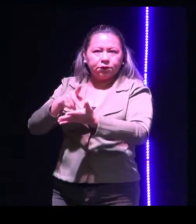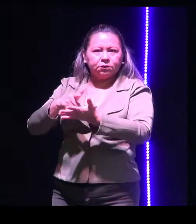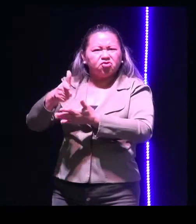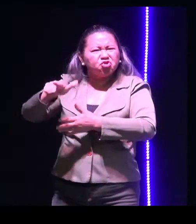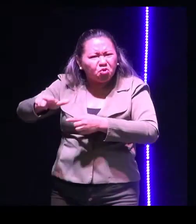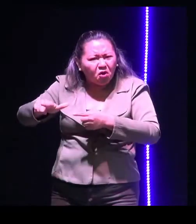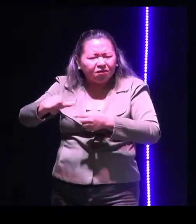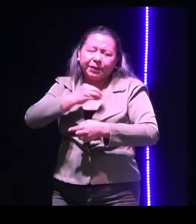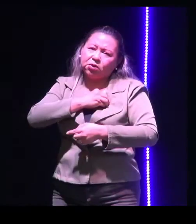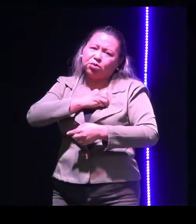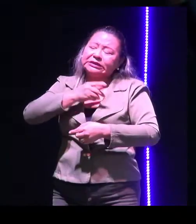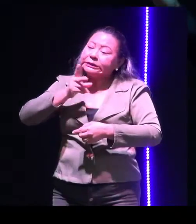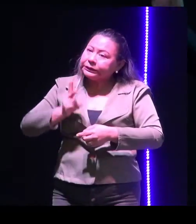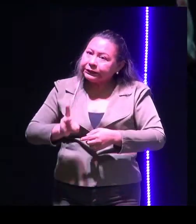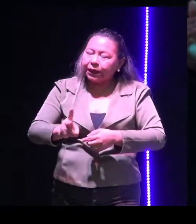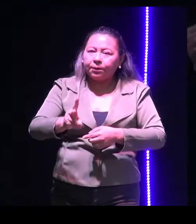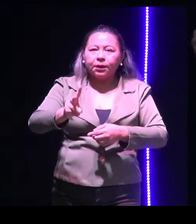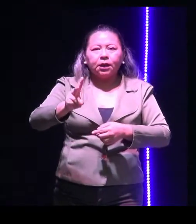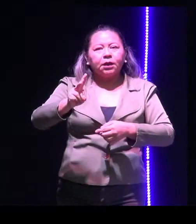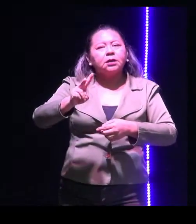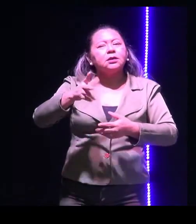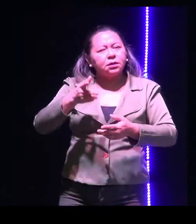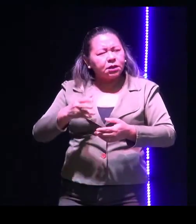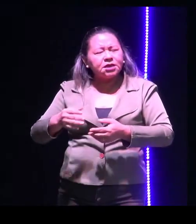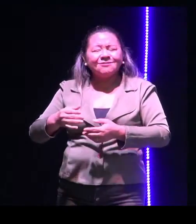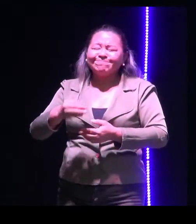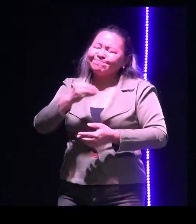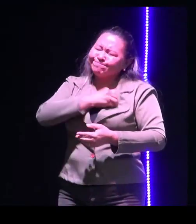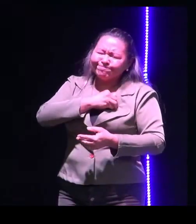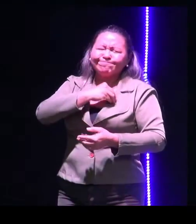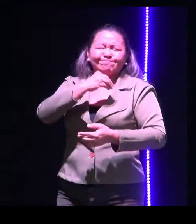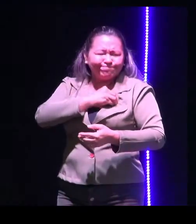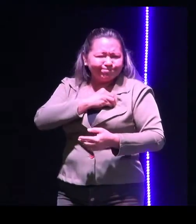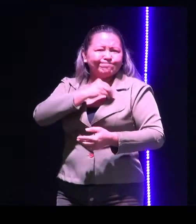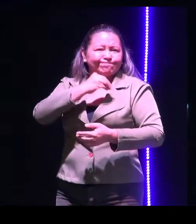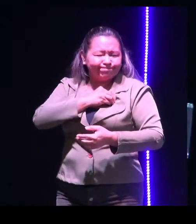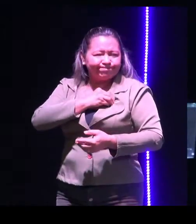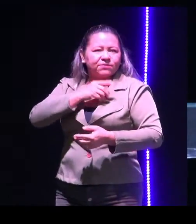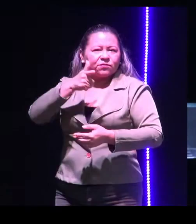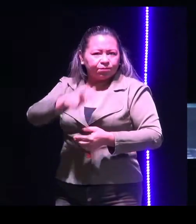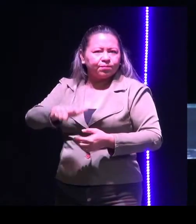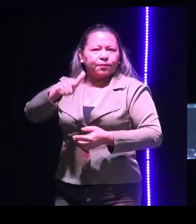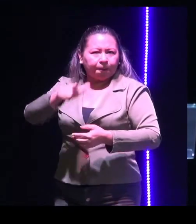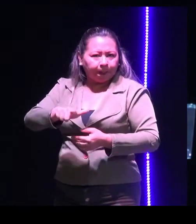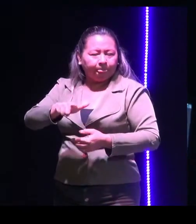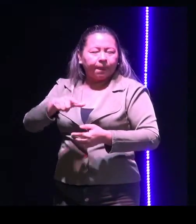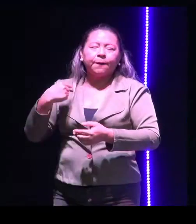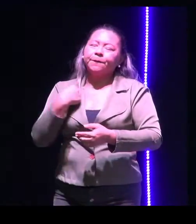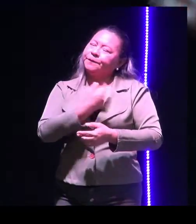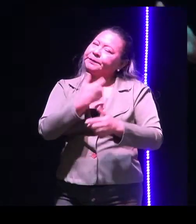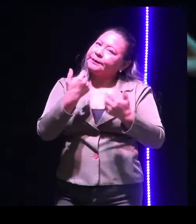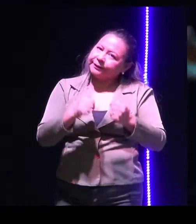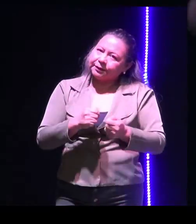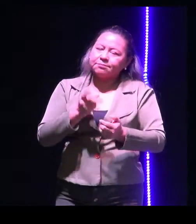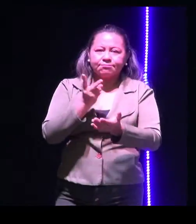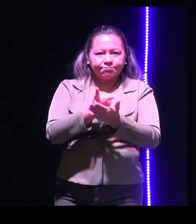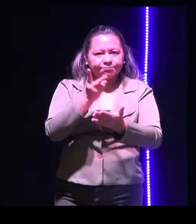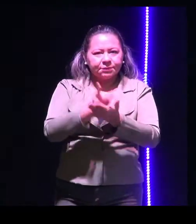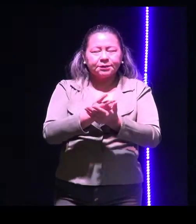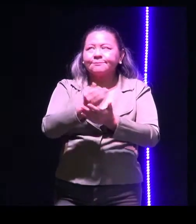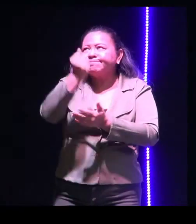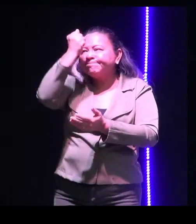novo, toda vez que você cair, eu ou você, toda vez que nós cairmos, querido, nós precisamos fazer esse mesmo